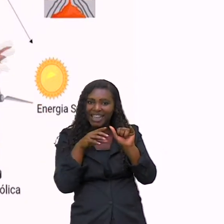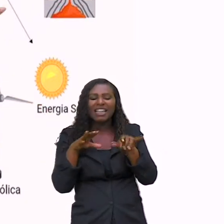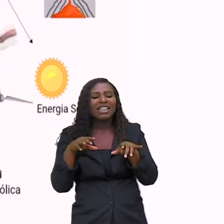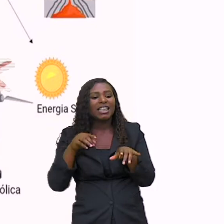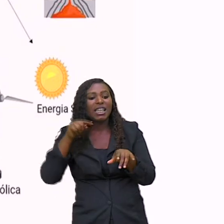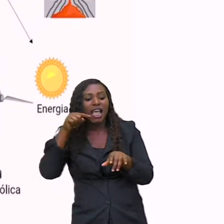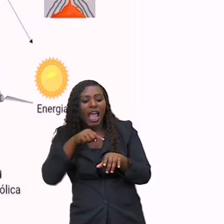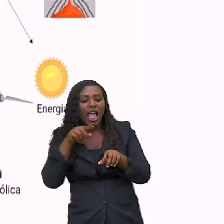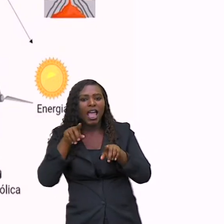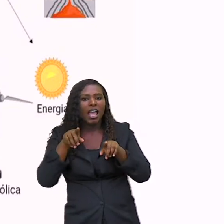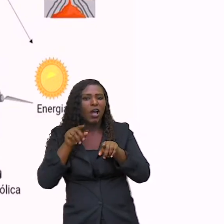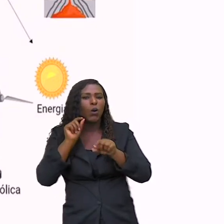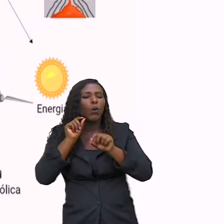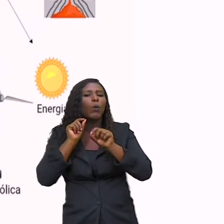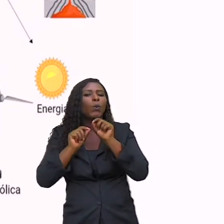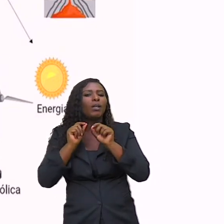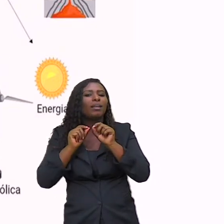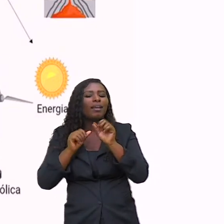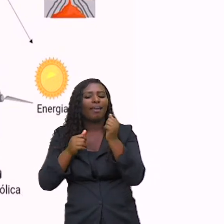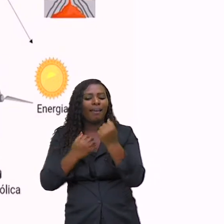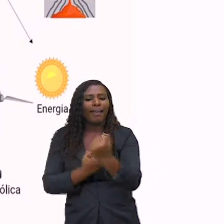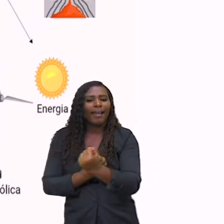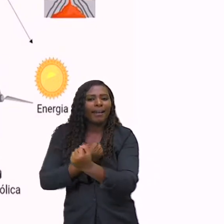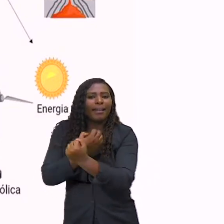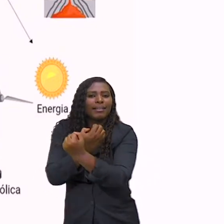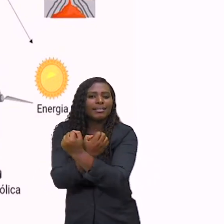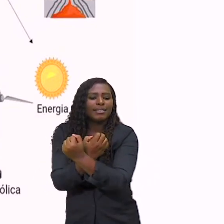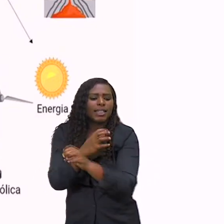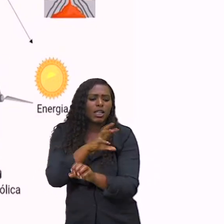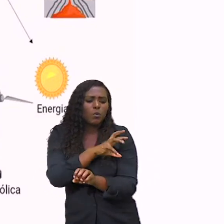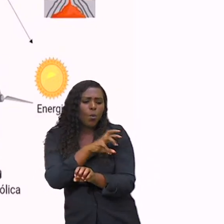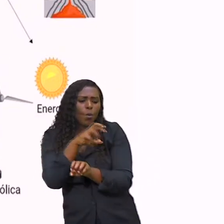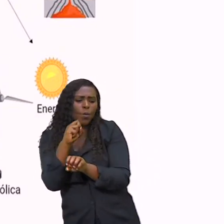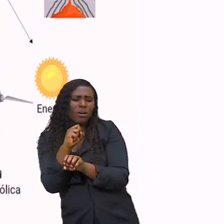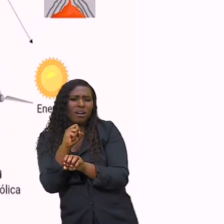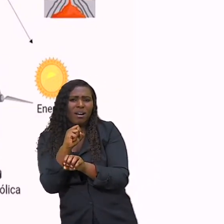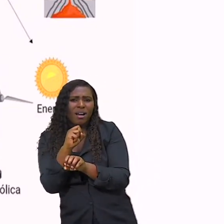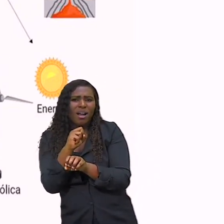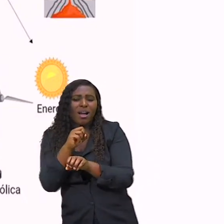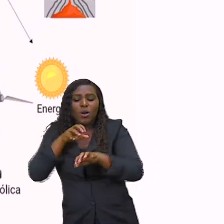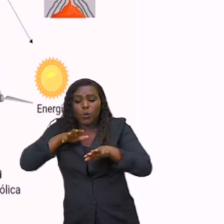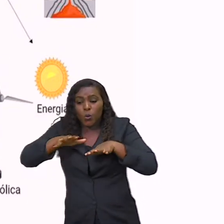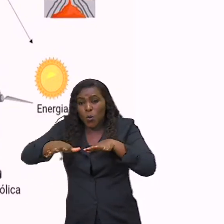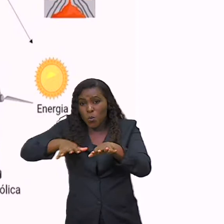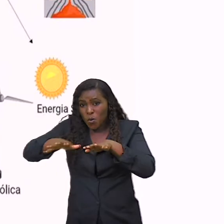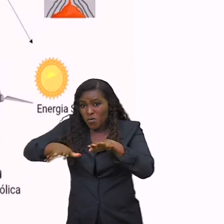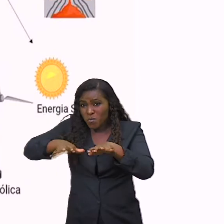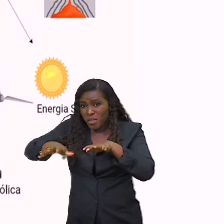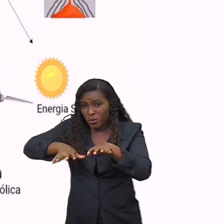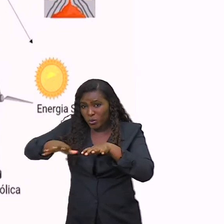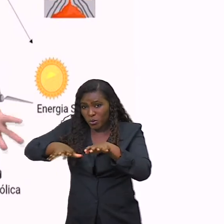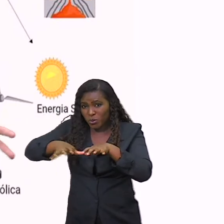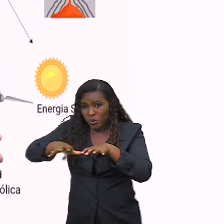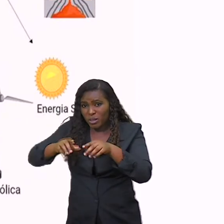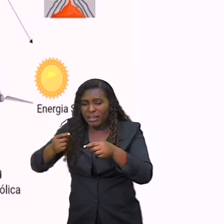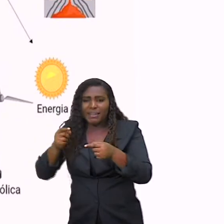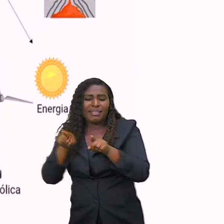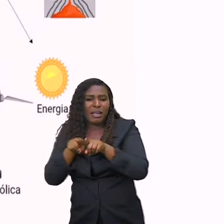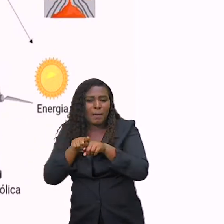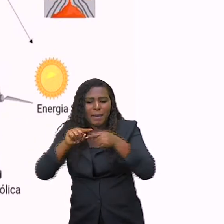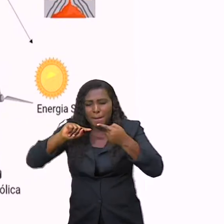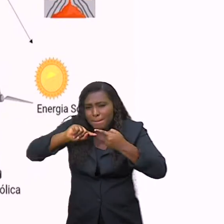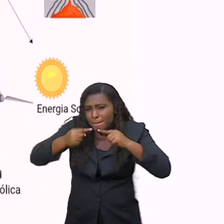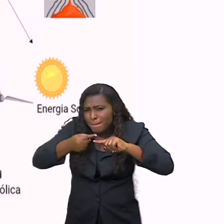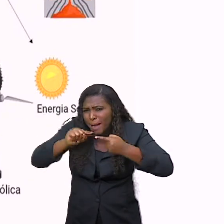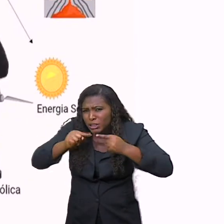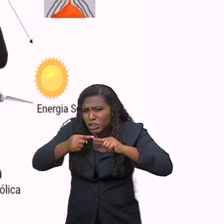a movimentação das partículas e moléculas de um determinado corpo. Portanto, podemos